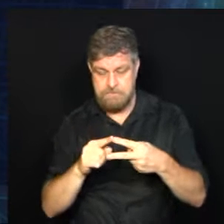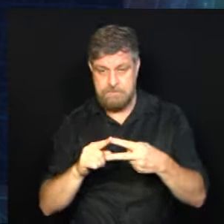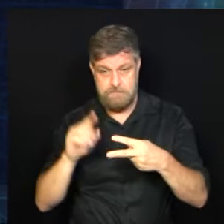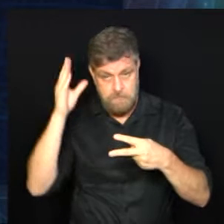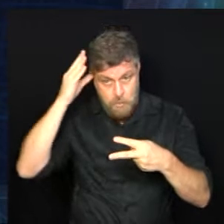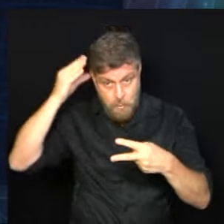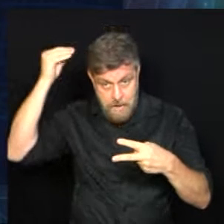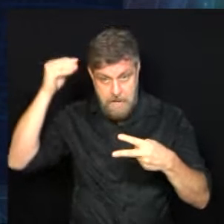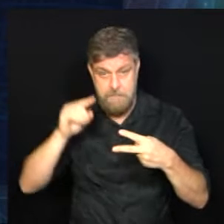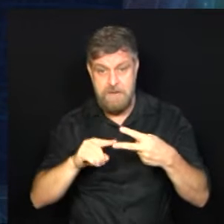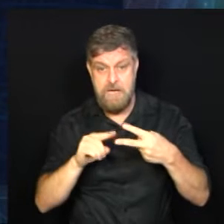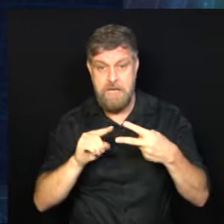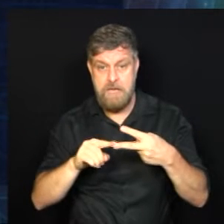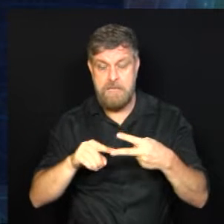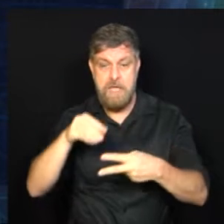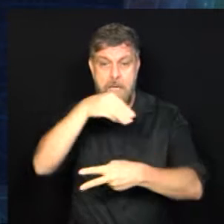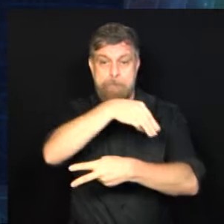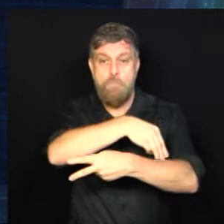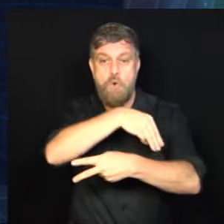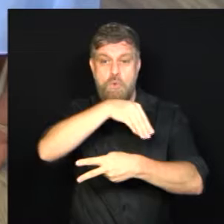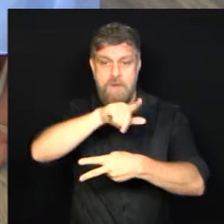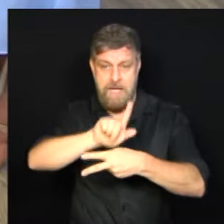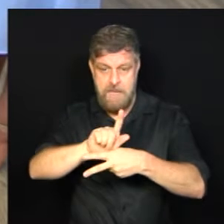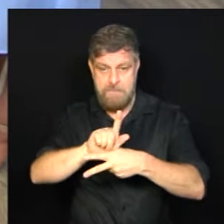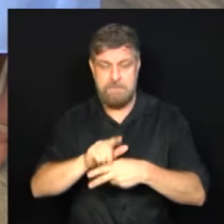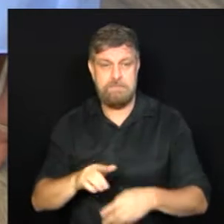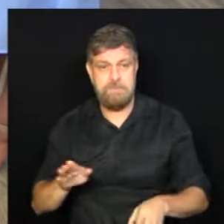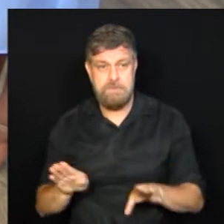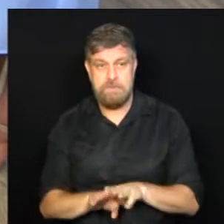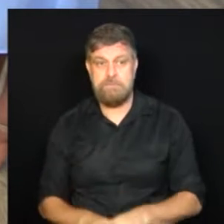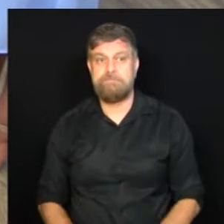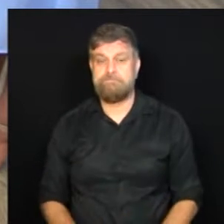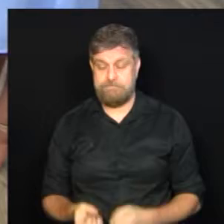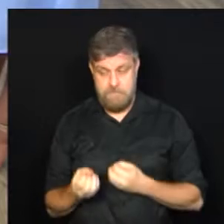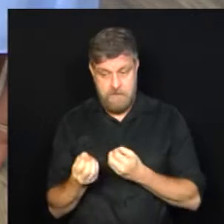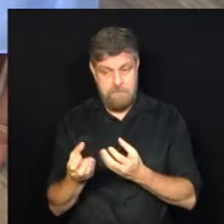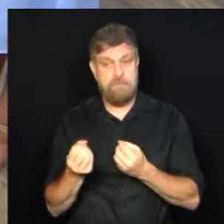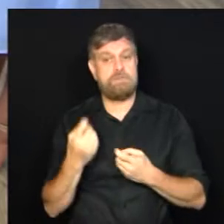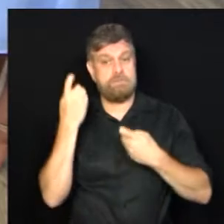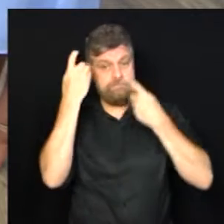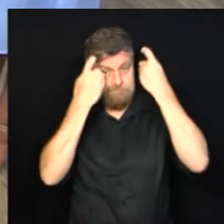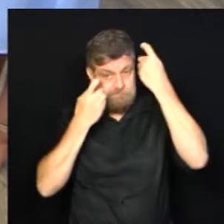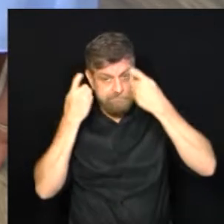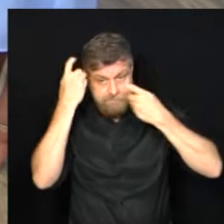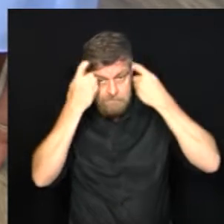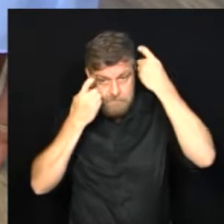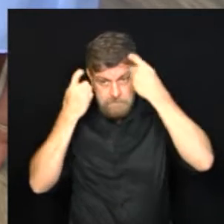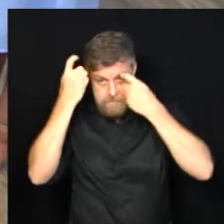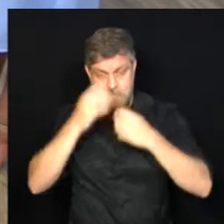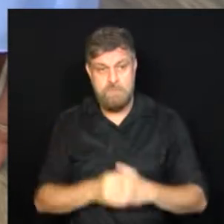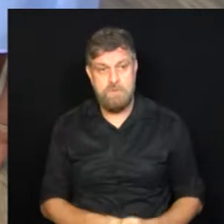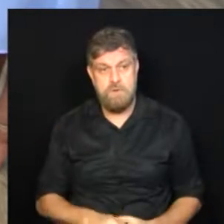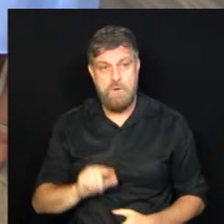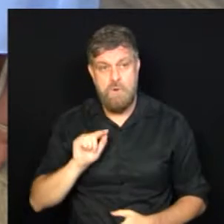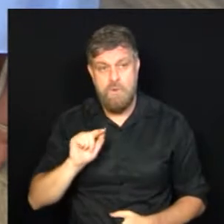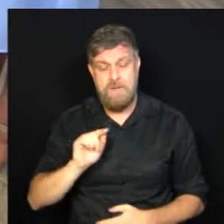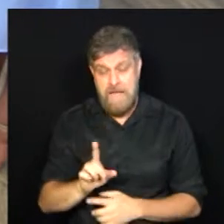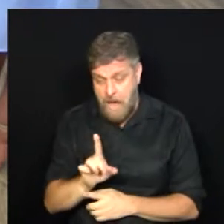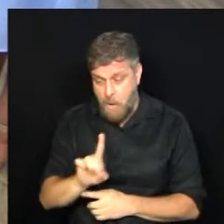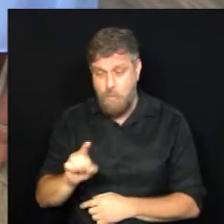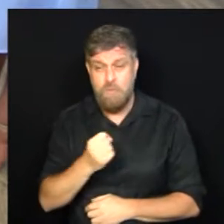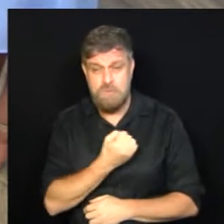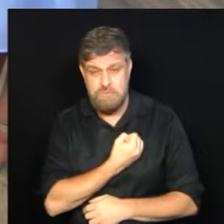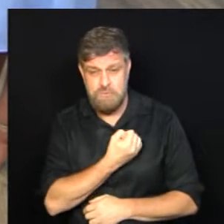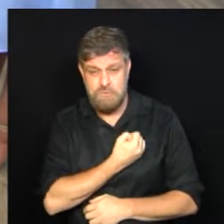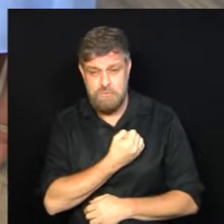e Morungaba. Dois dados que preocupam bastante aqui na cidade de Campinas. A última